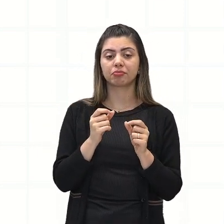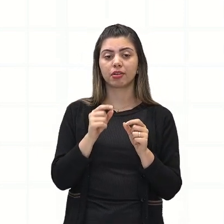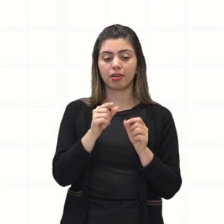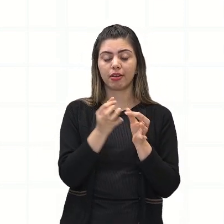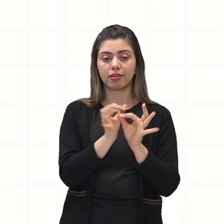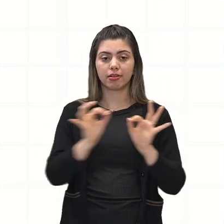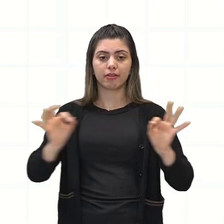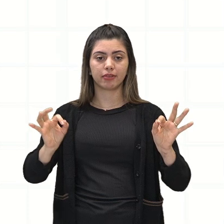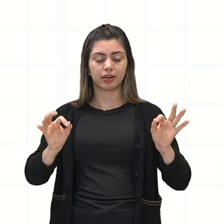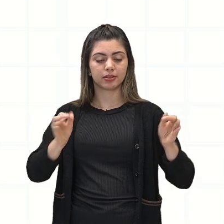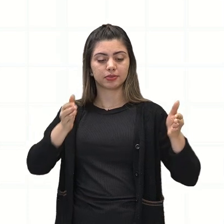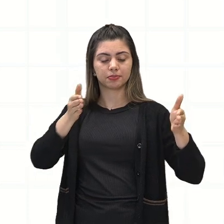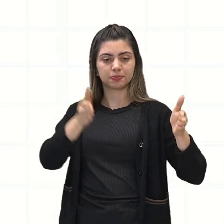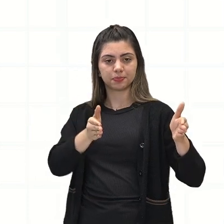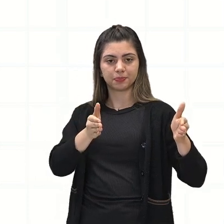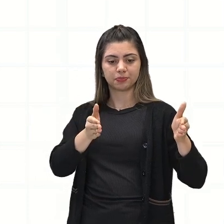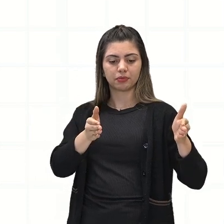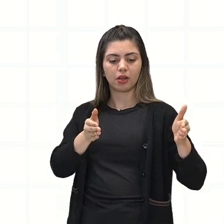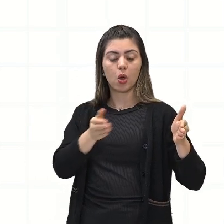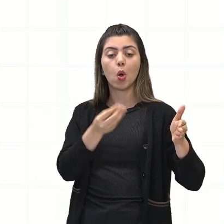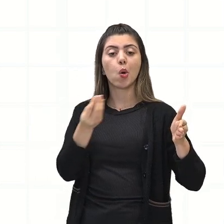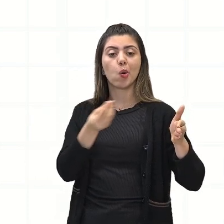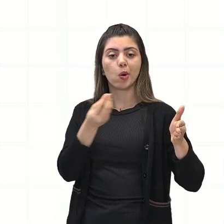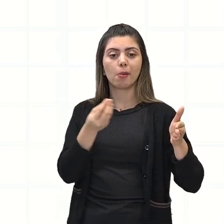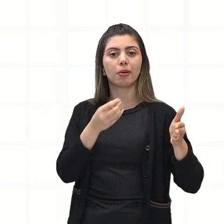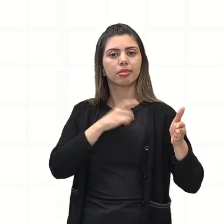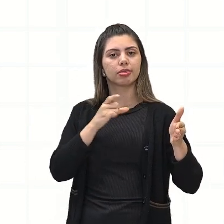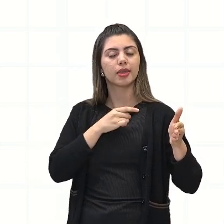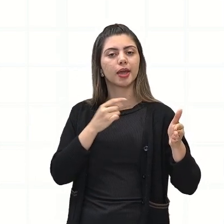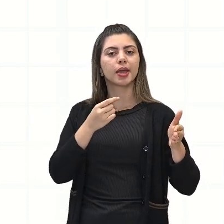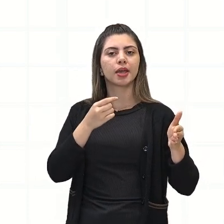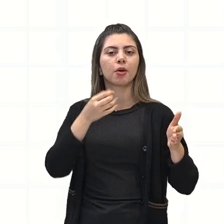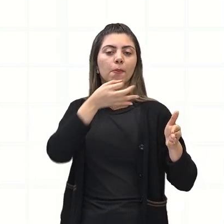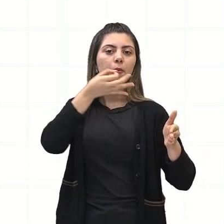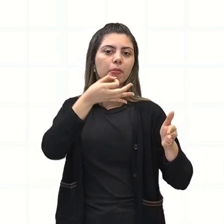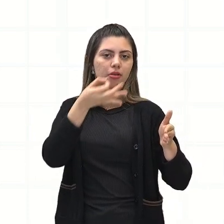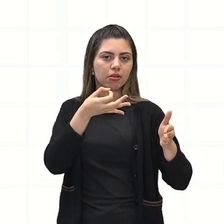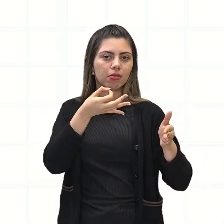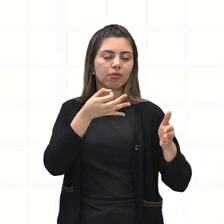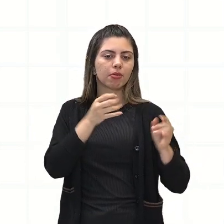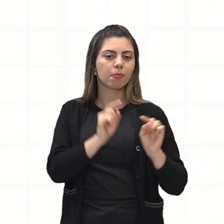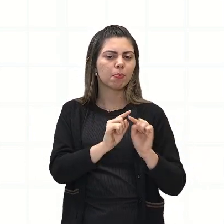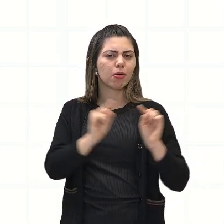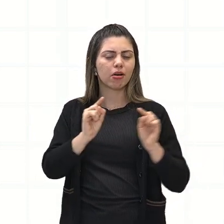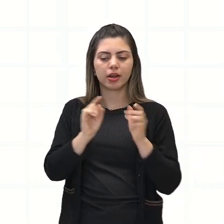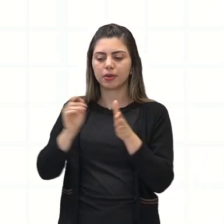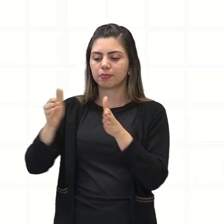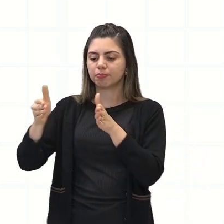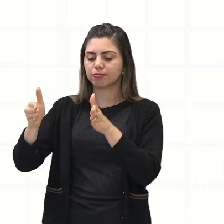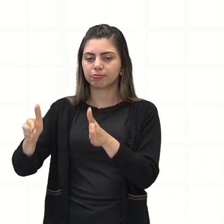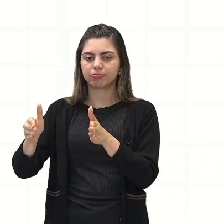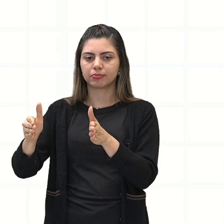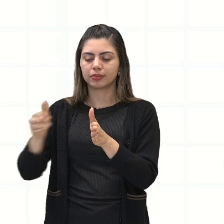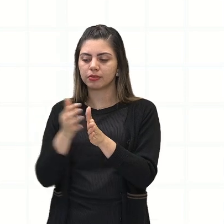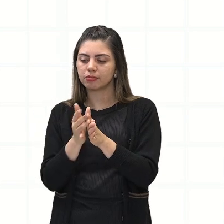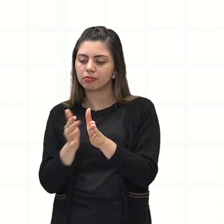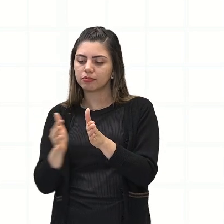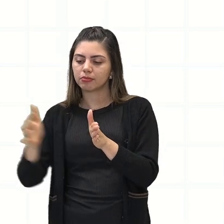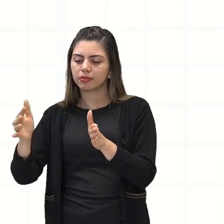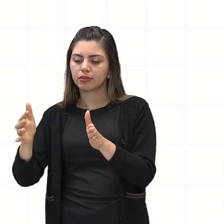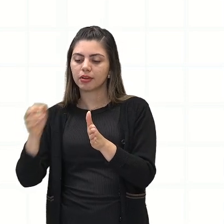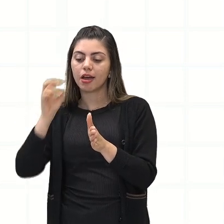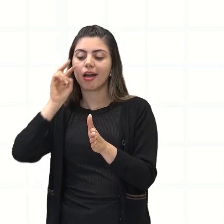da afirmação, nós temos uma ideia, só que em seguida, na verdade, o que ele